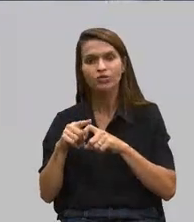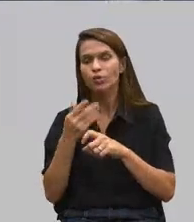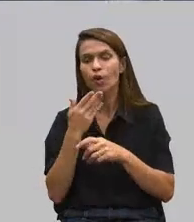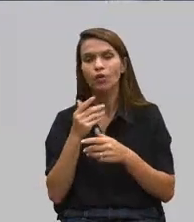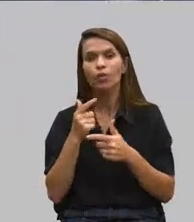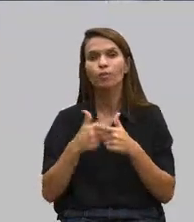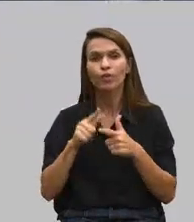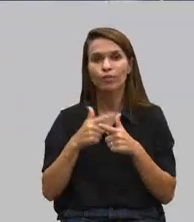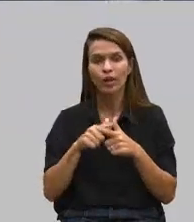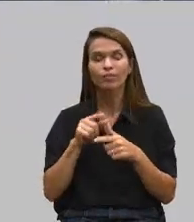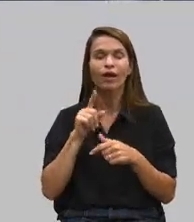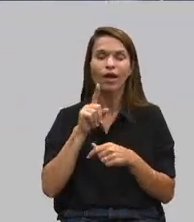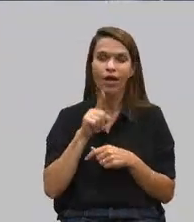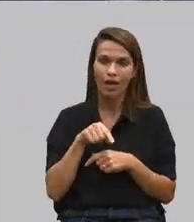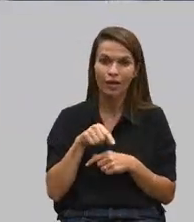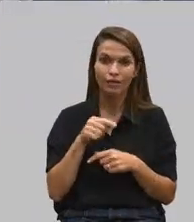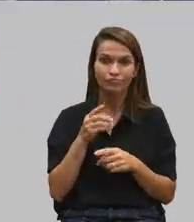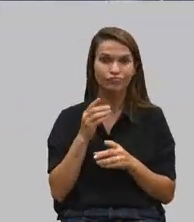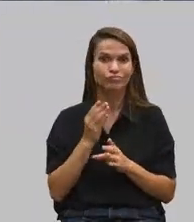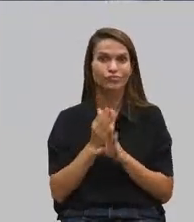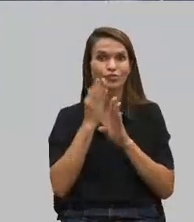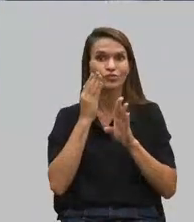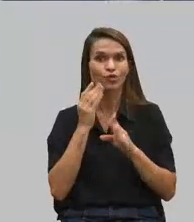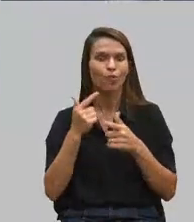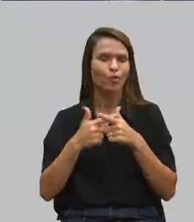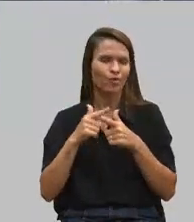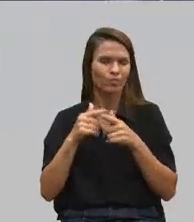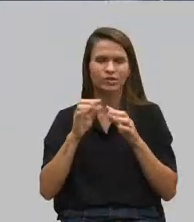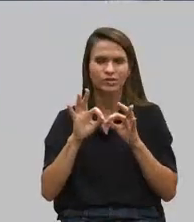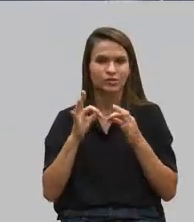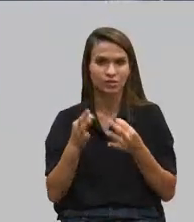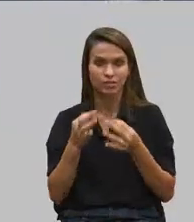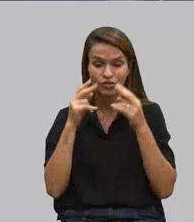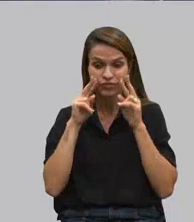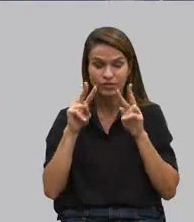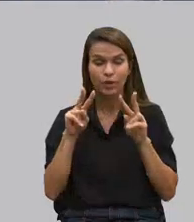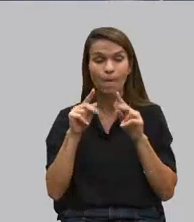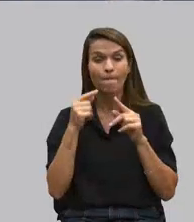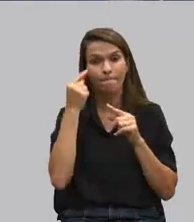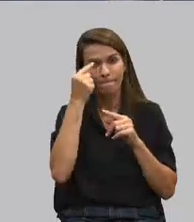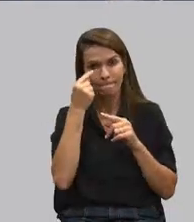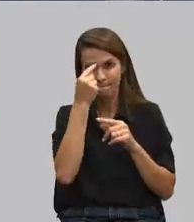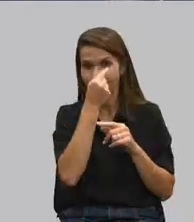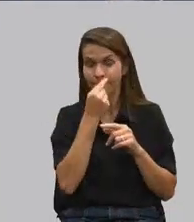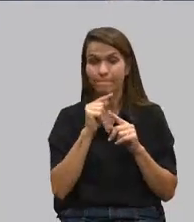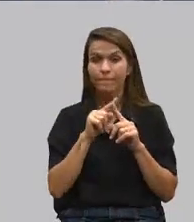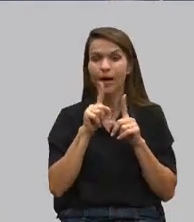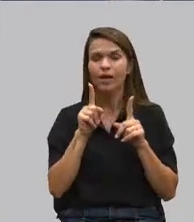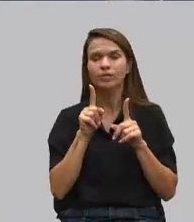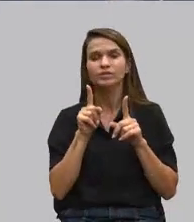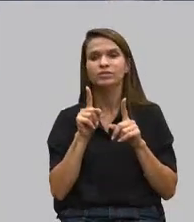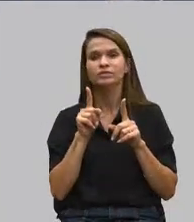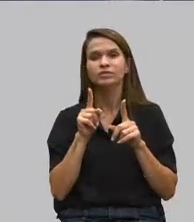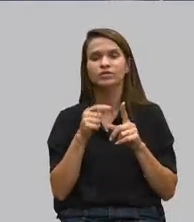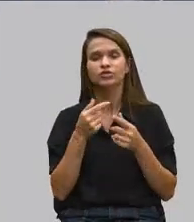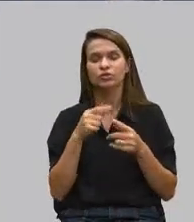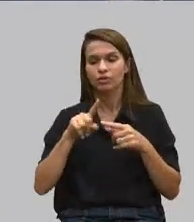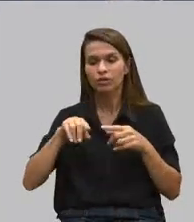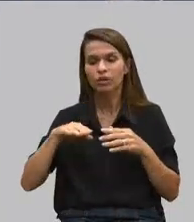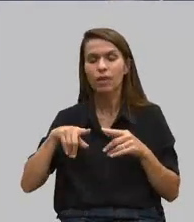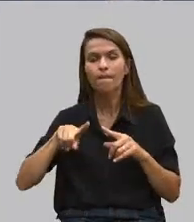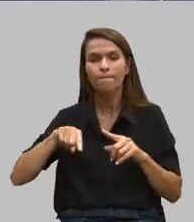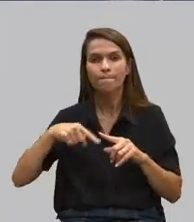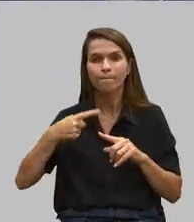problema era realmente né era um problema simples de visão mas eh aquilo ali logo em